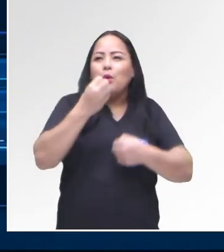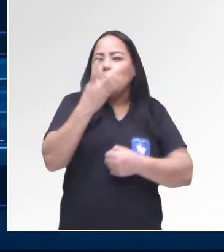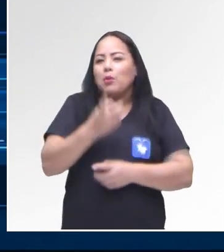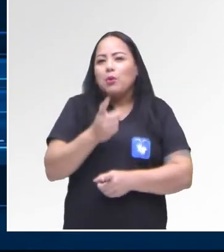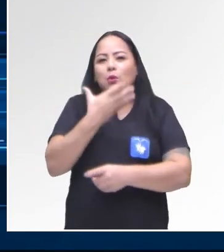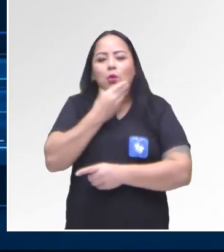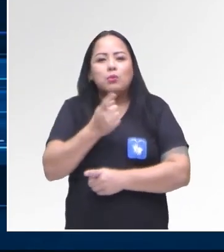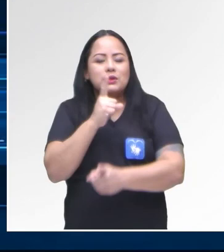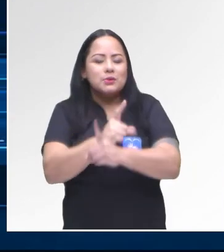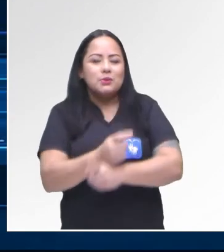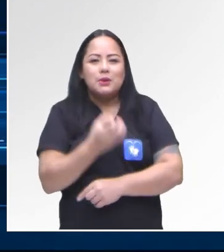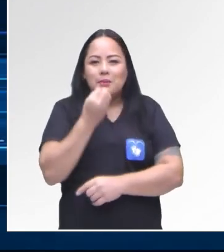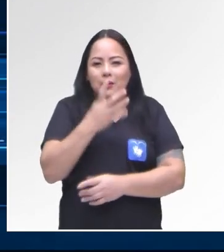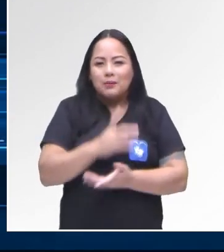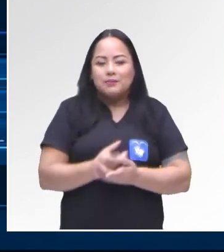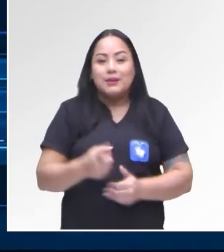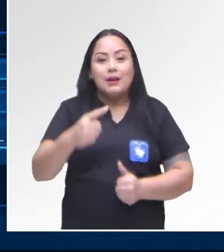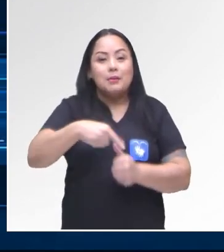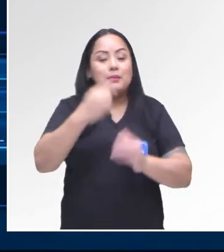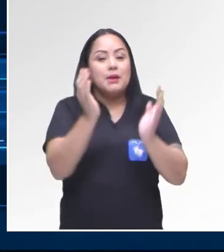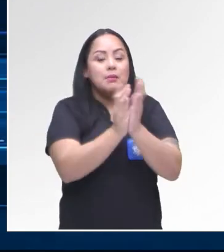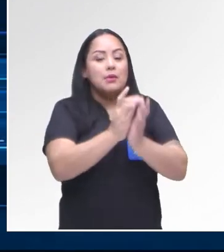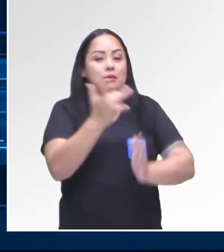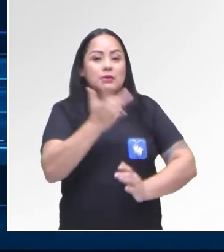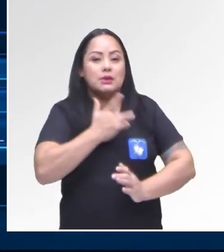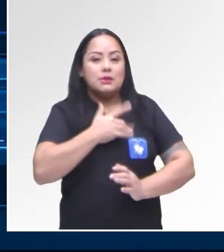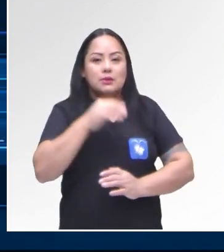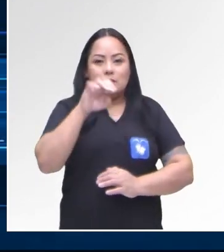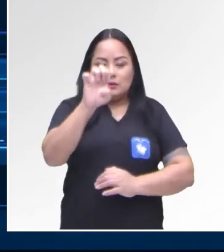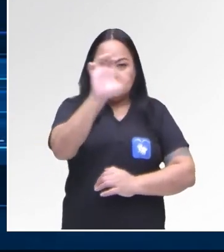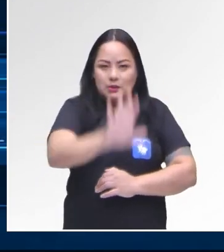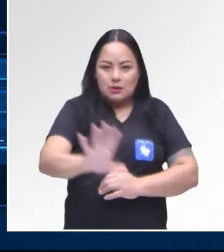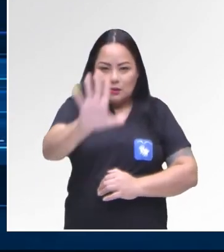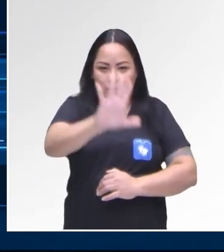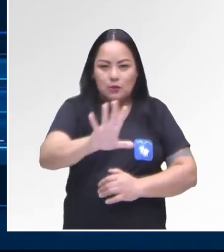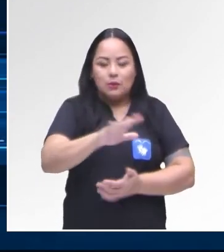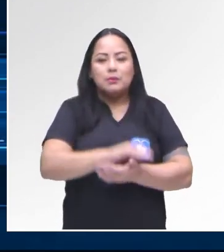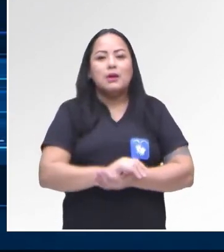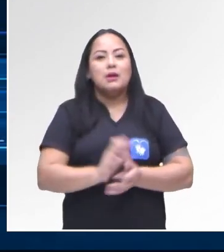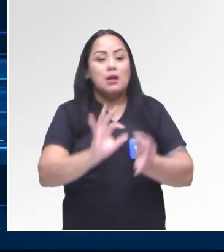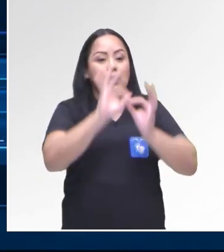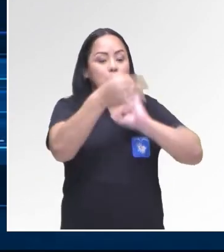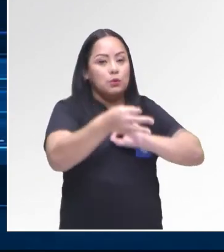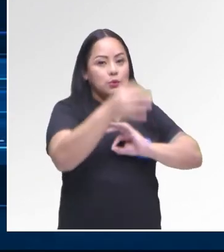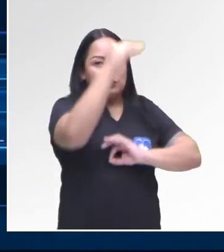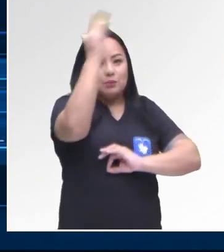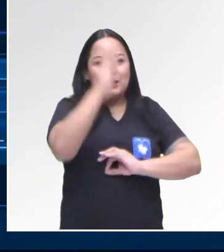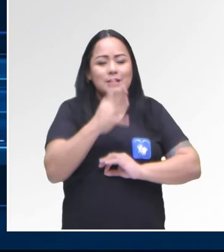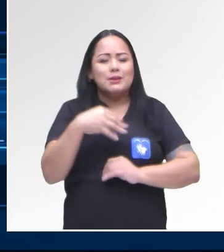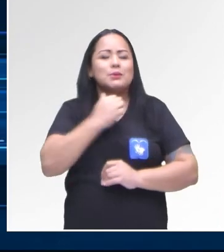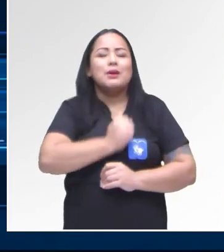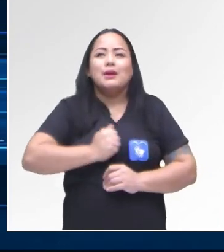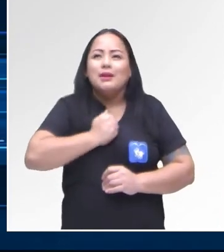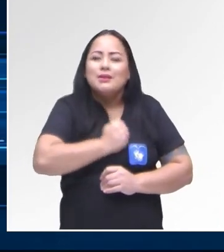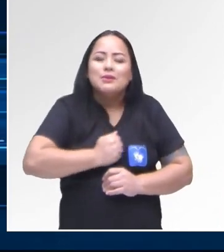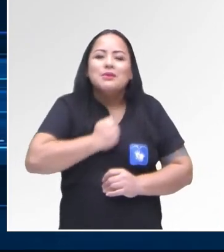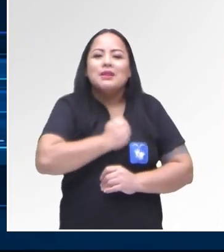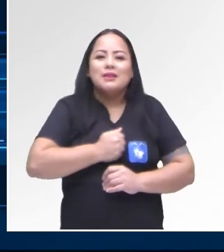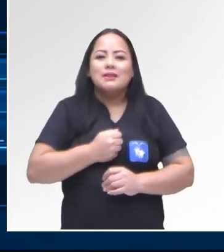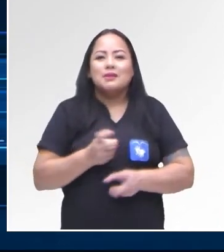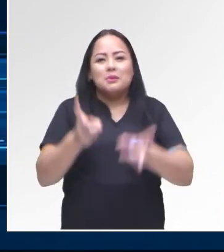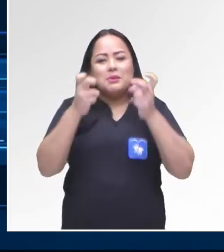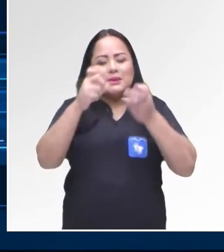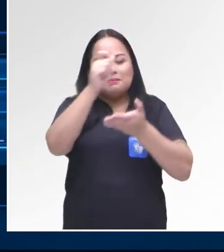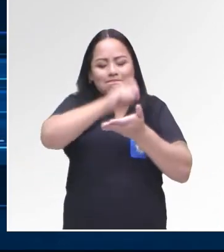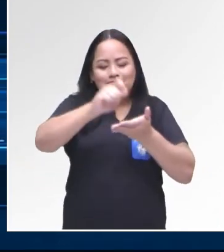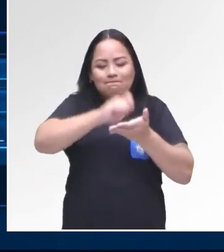tudo bacana. Aí vem a primeira geração na Europa, estavam longe do Brasil, e a saudade imperava. Então vinham as